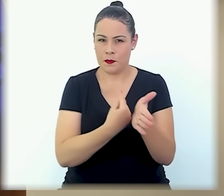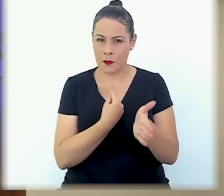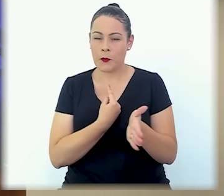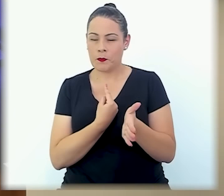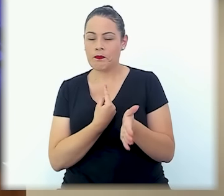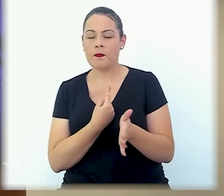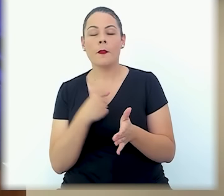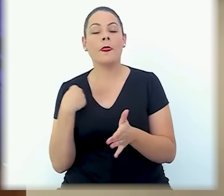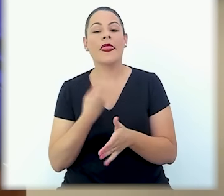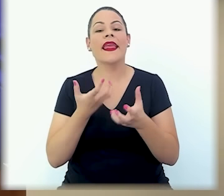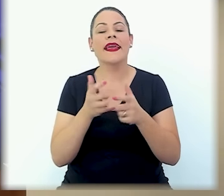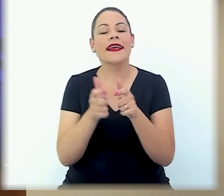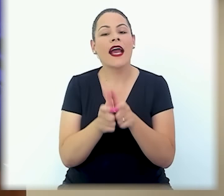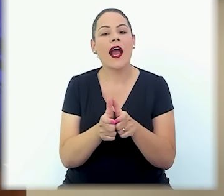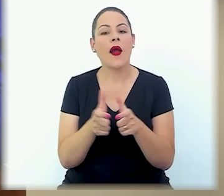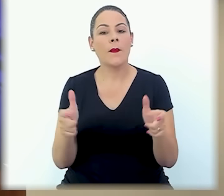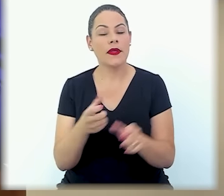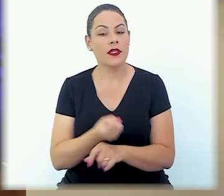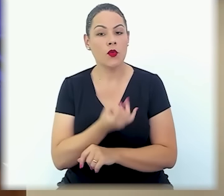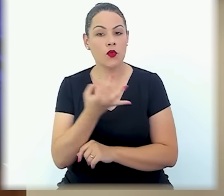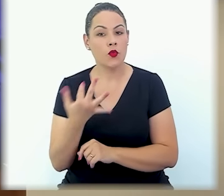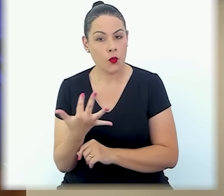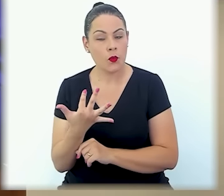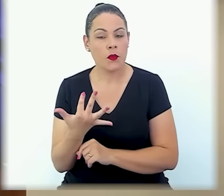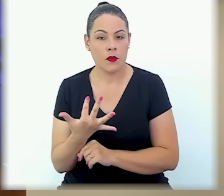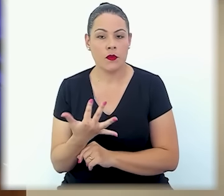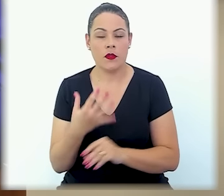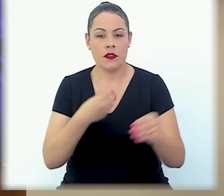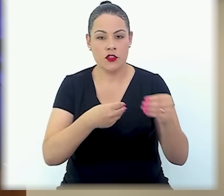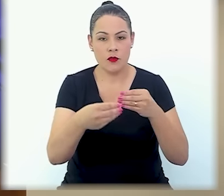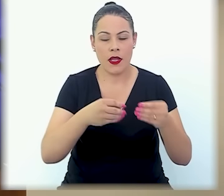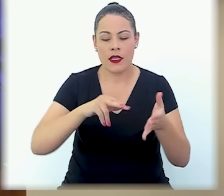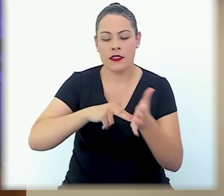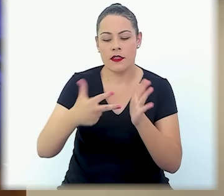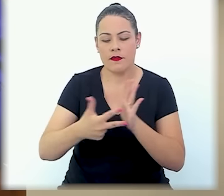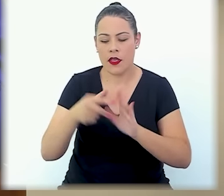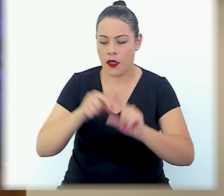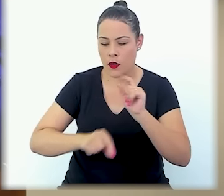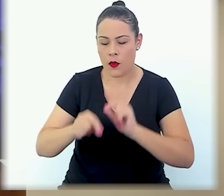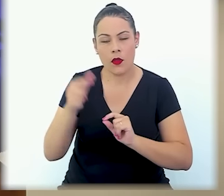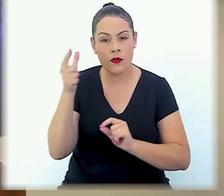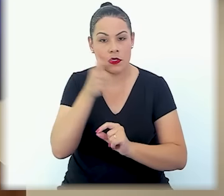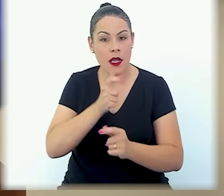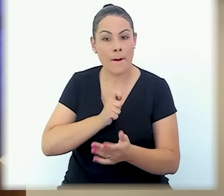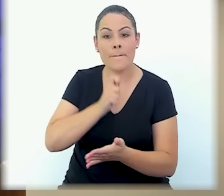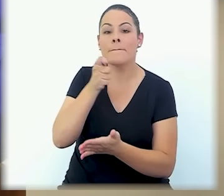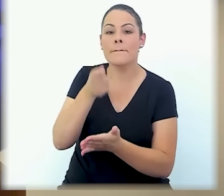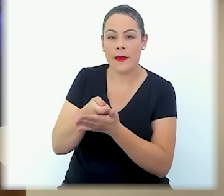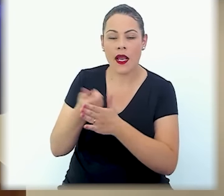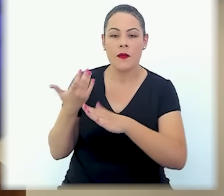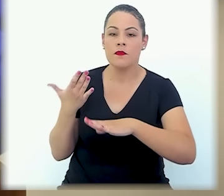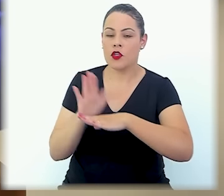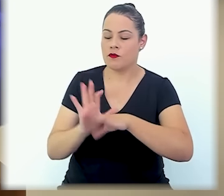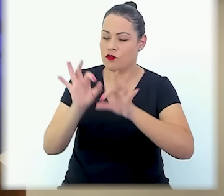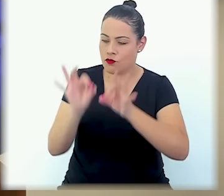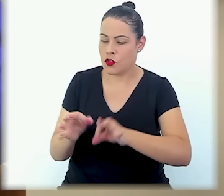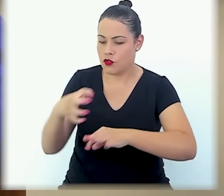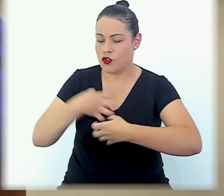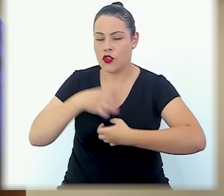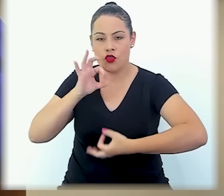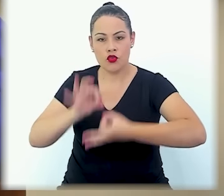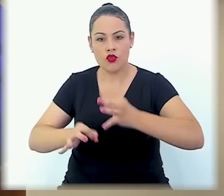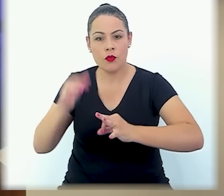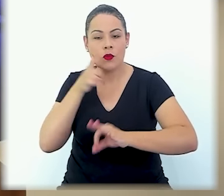pergunta, né, aumentar o número de embalagens significa pagar pelos serviços dos catadores de